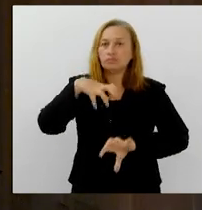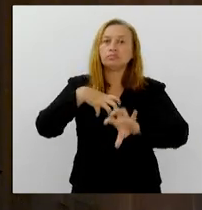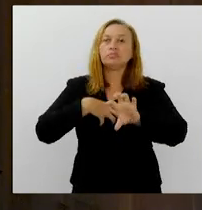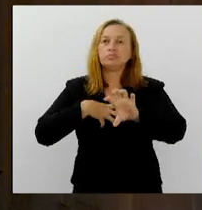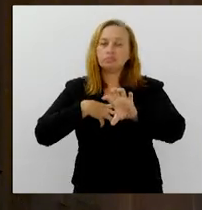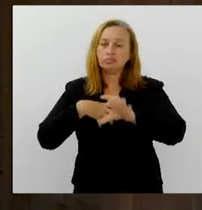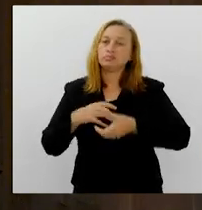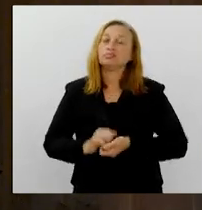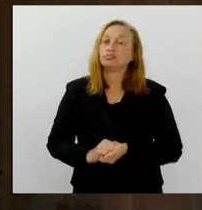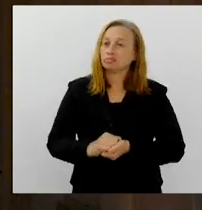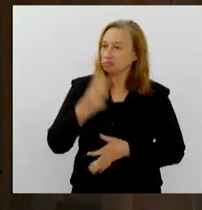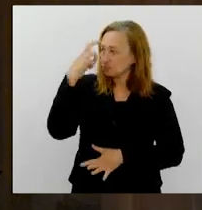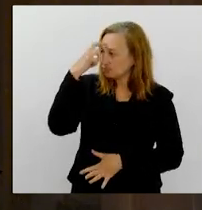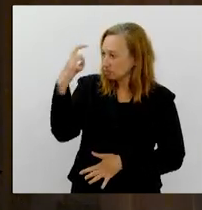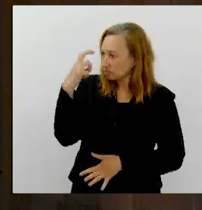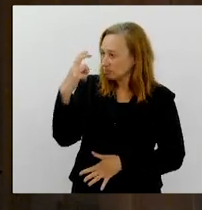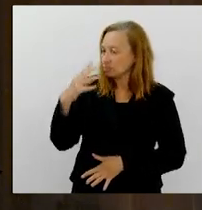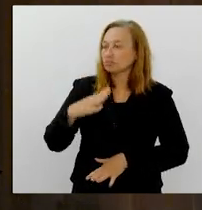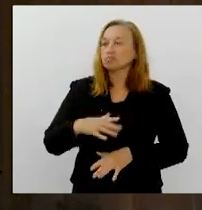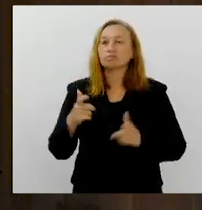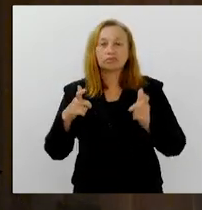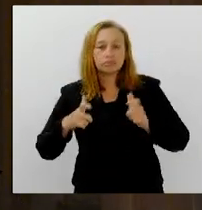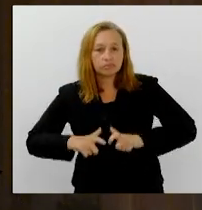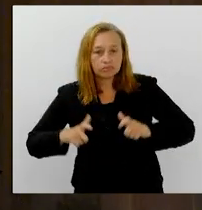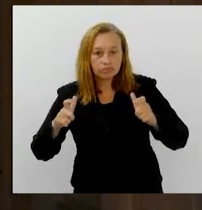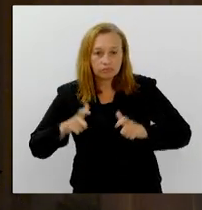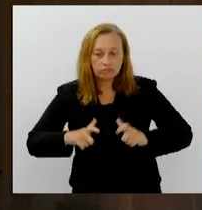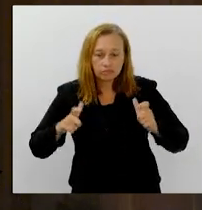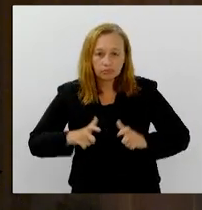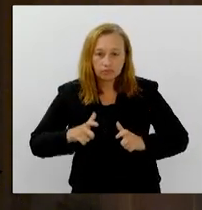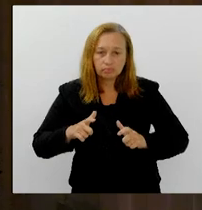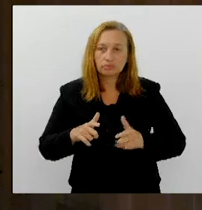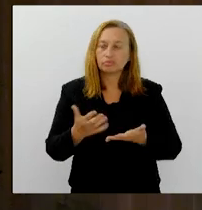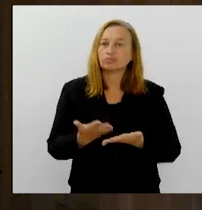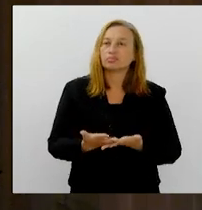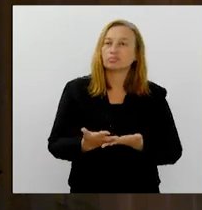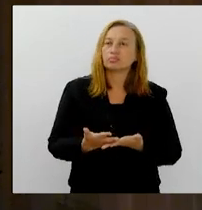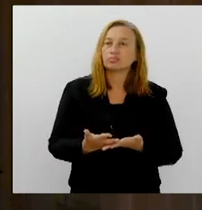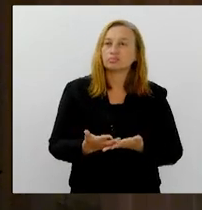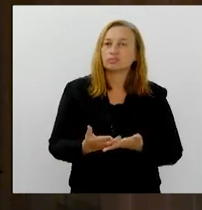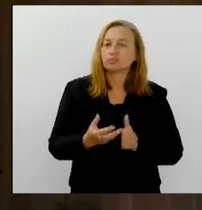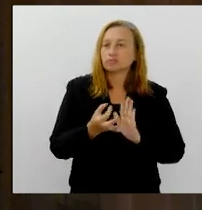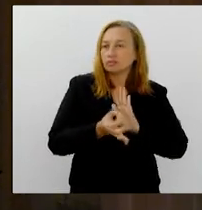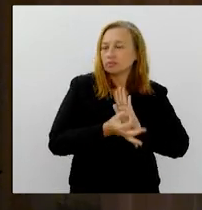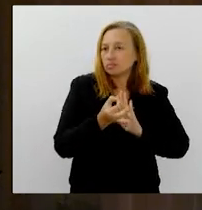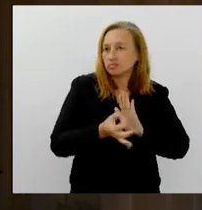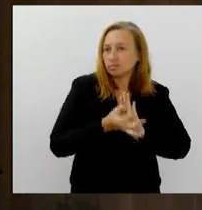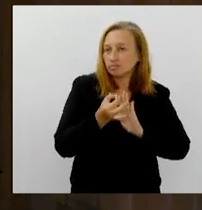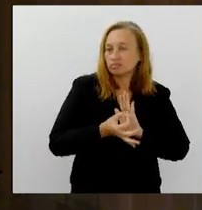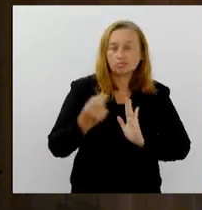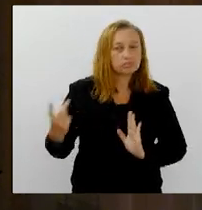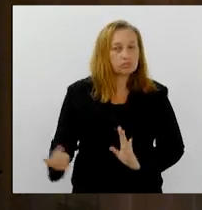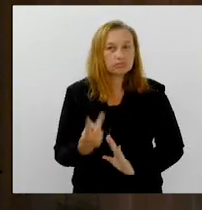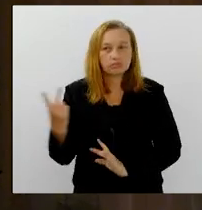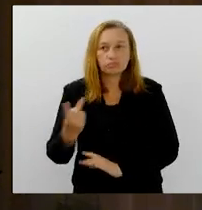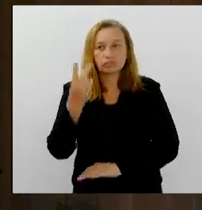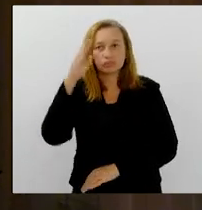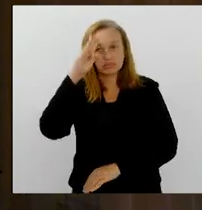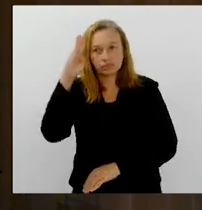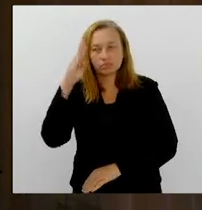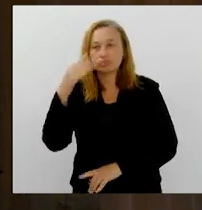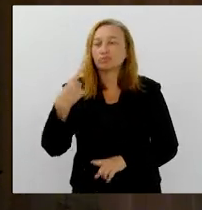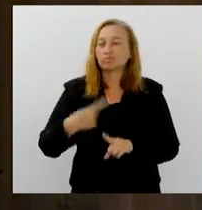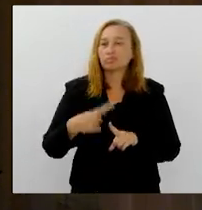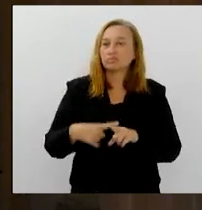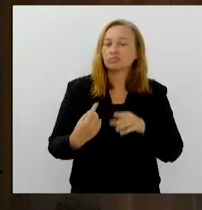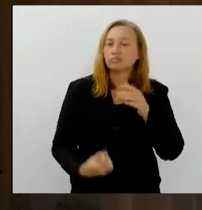A cultura é o lugar onde o dissenso e a contradição são valores primordiais, porque a produção